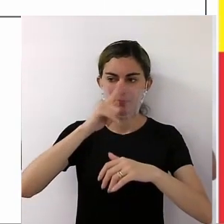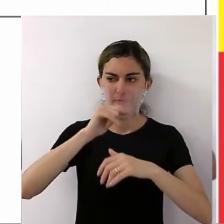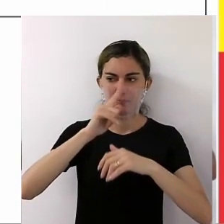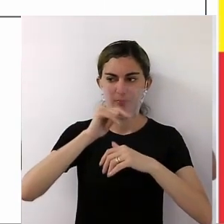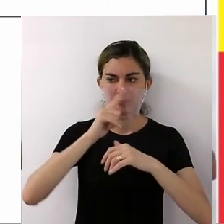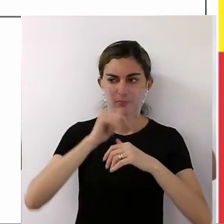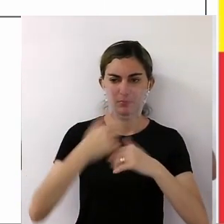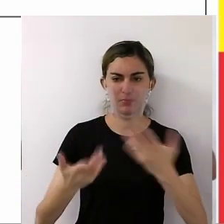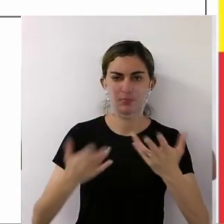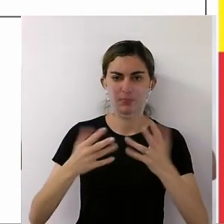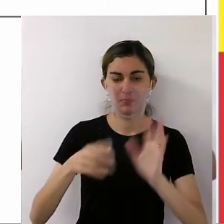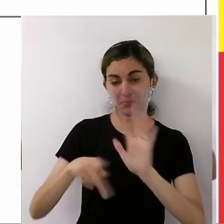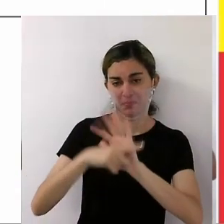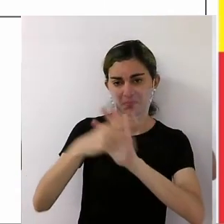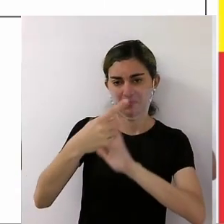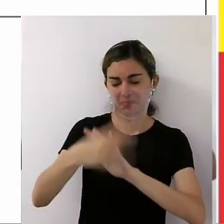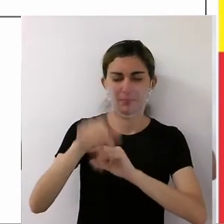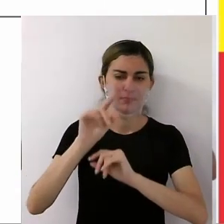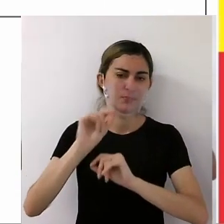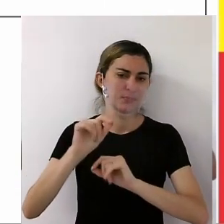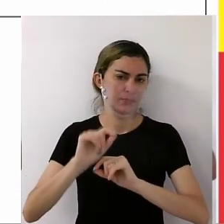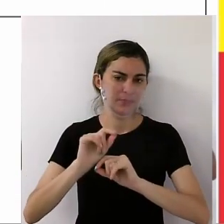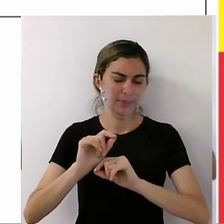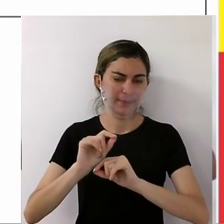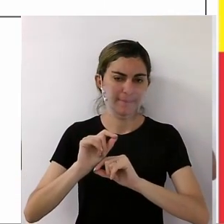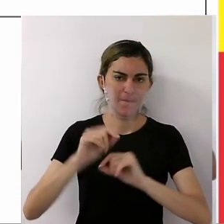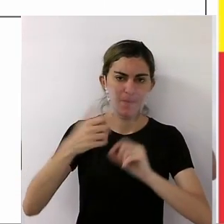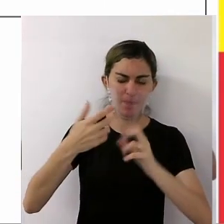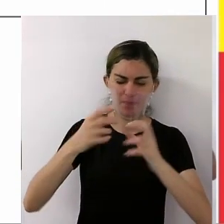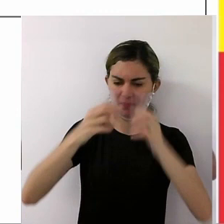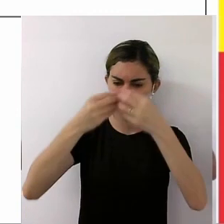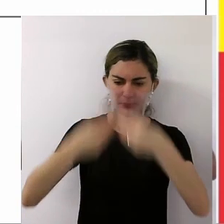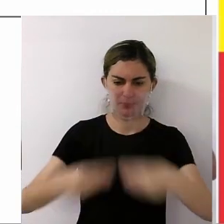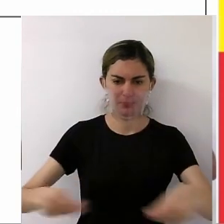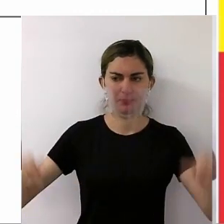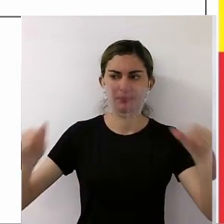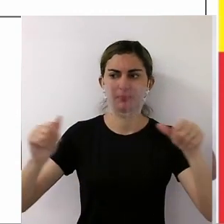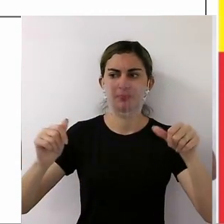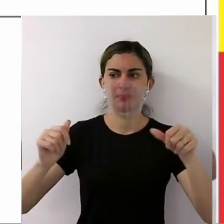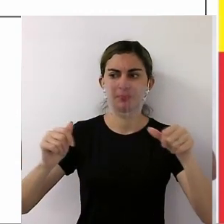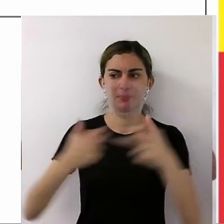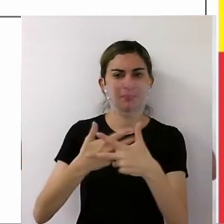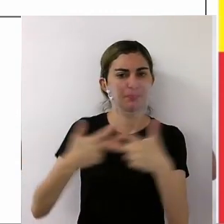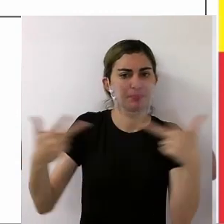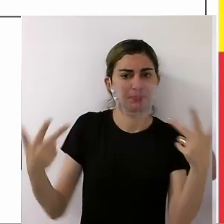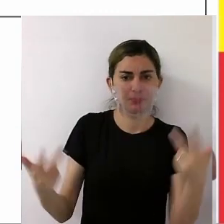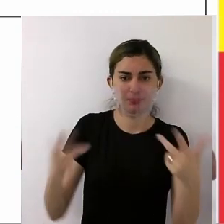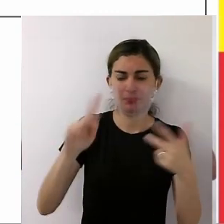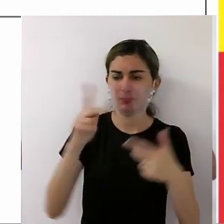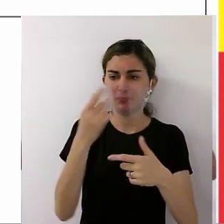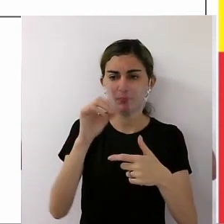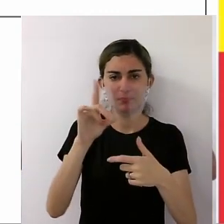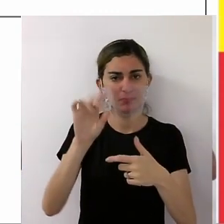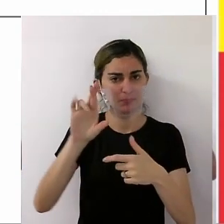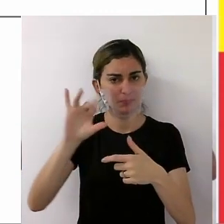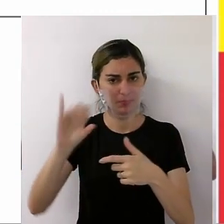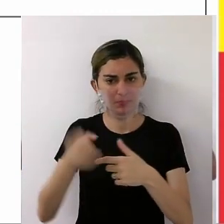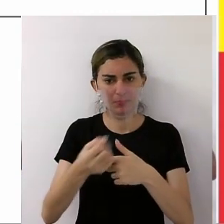das águas caracteriza-se pela degradação dos recursos